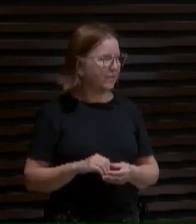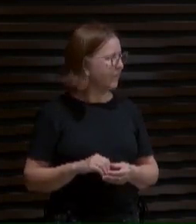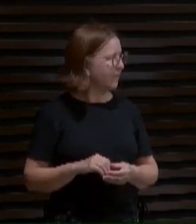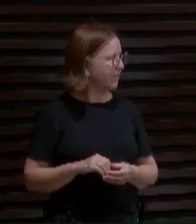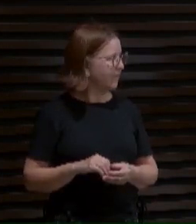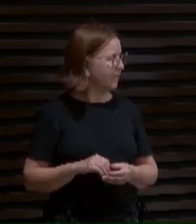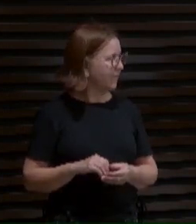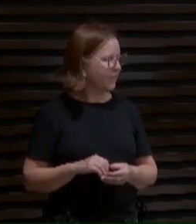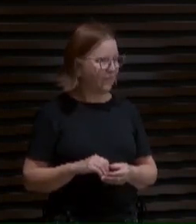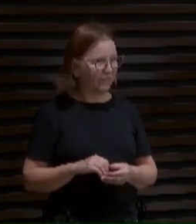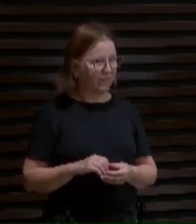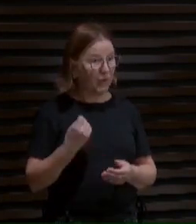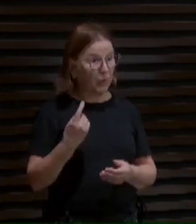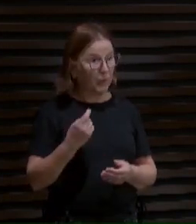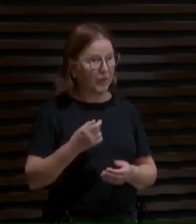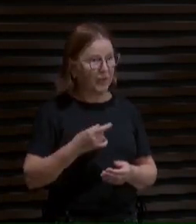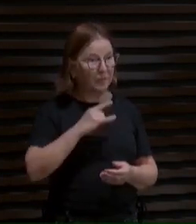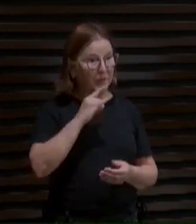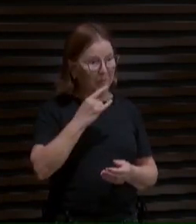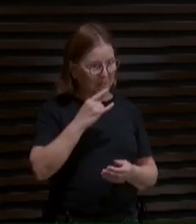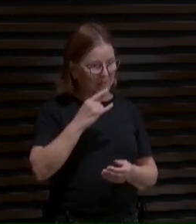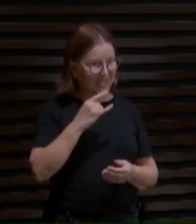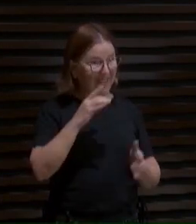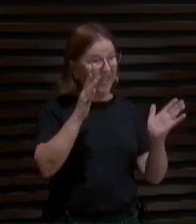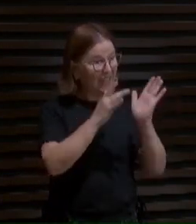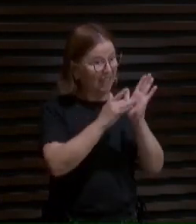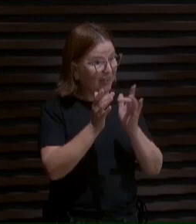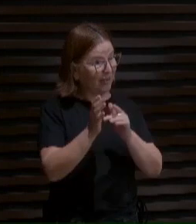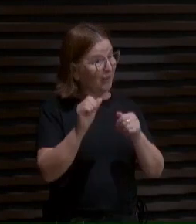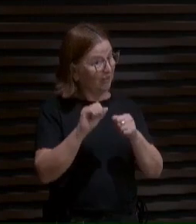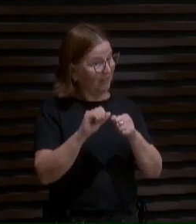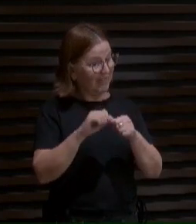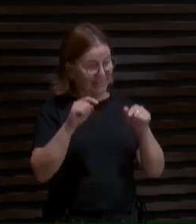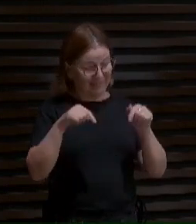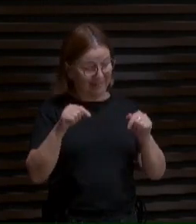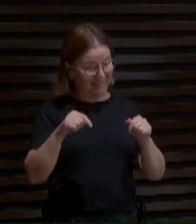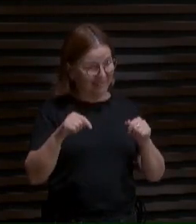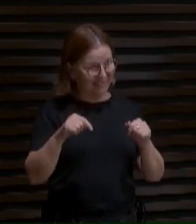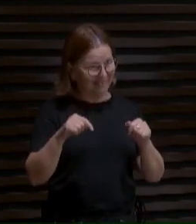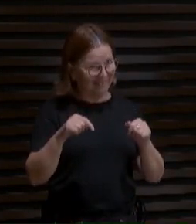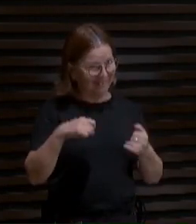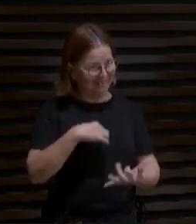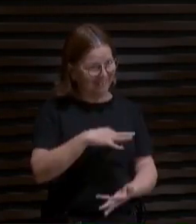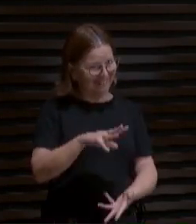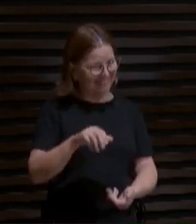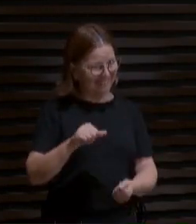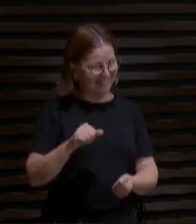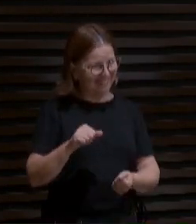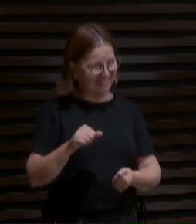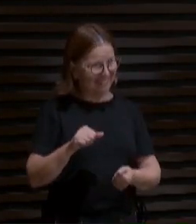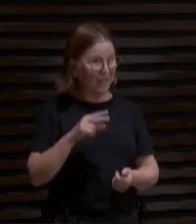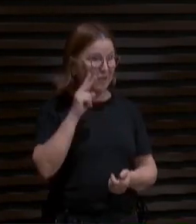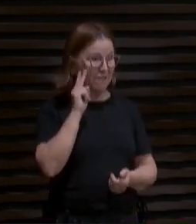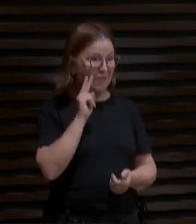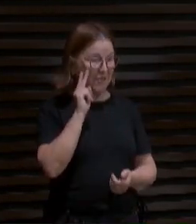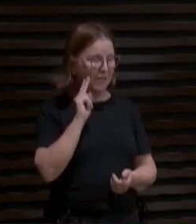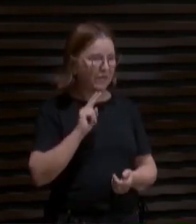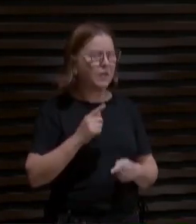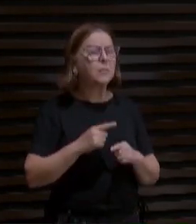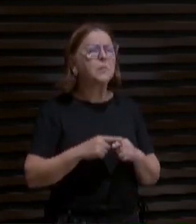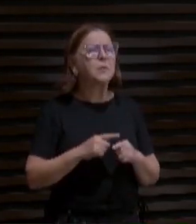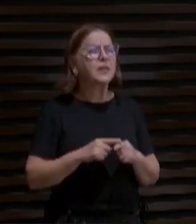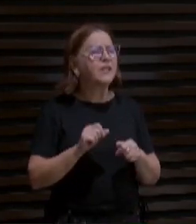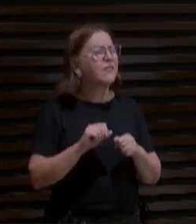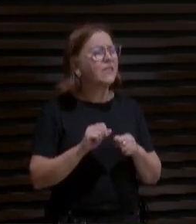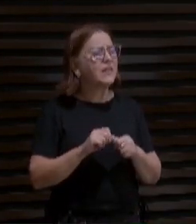É a única bebida que Jesus fez aqui na terra. Foi vinho. Por que ele fez